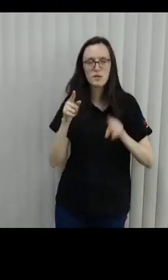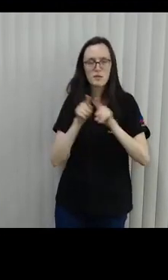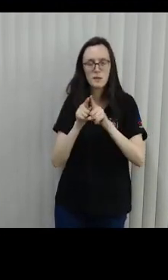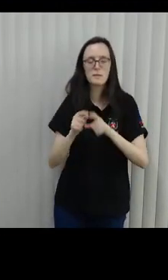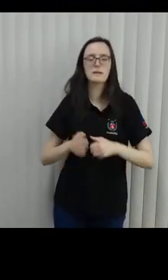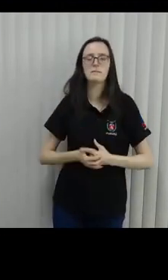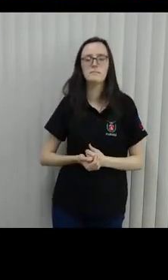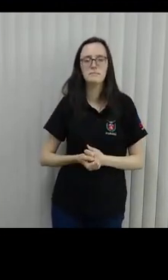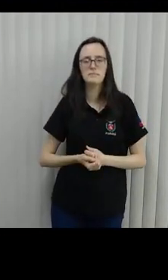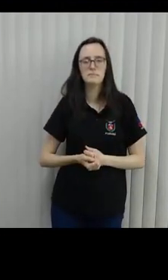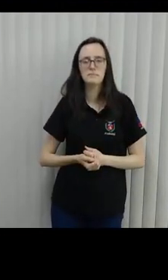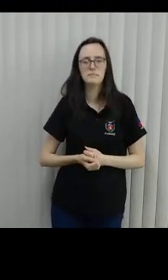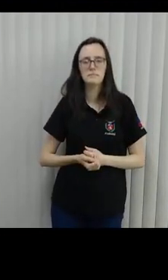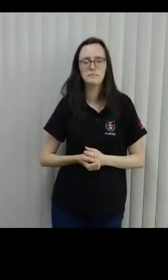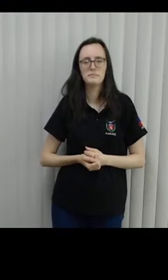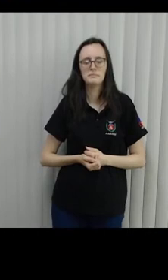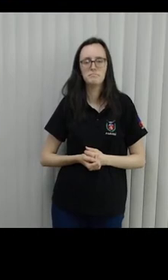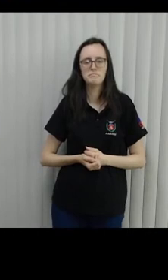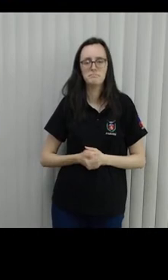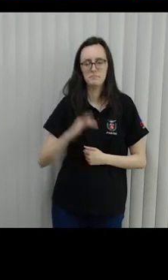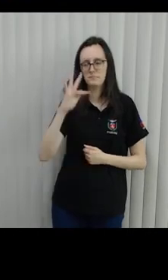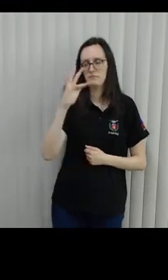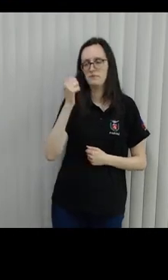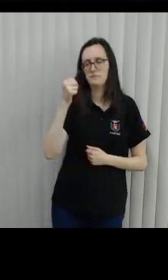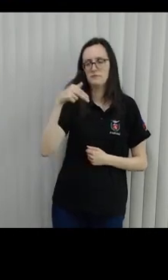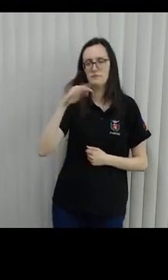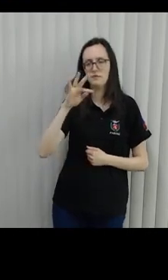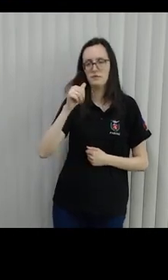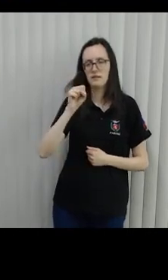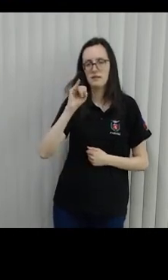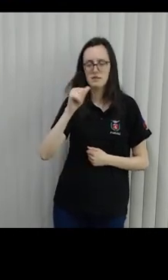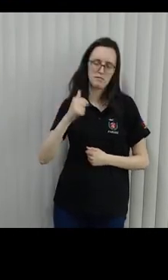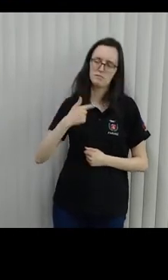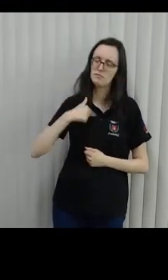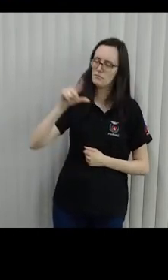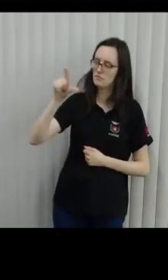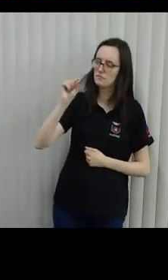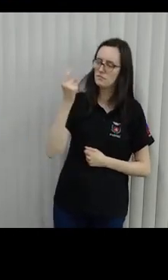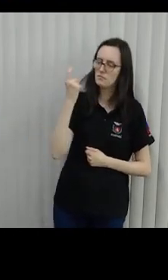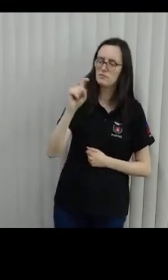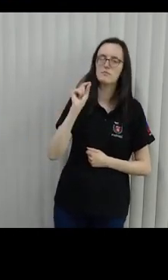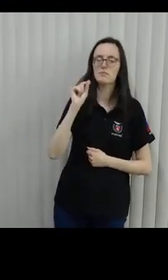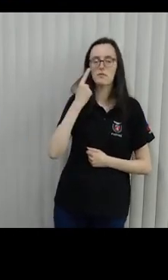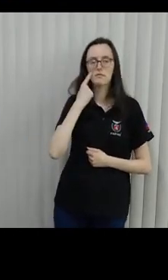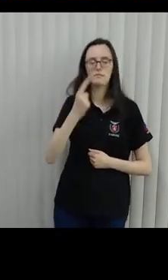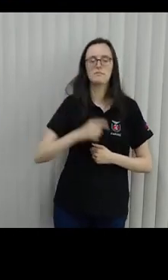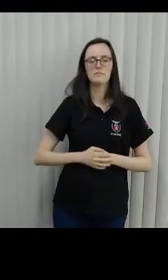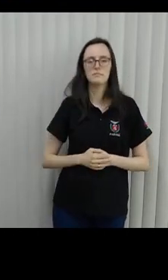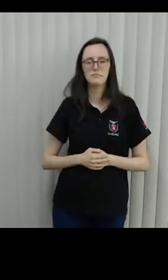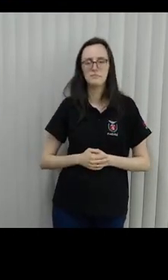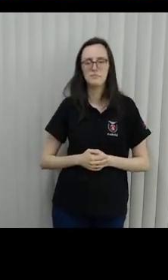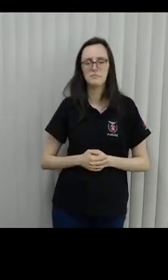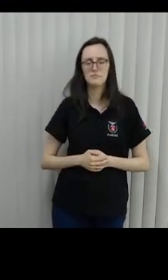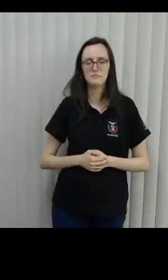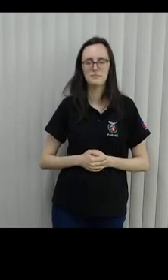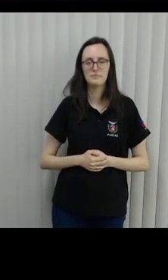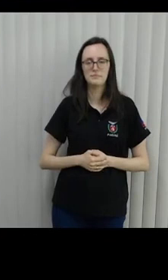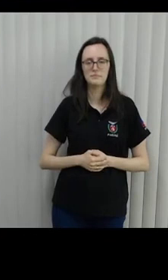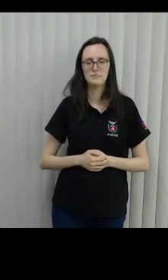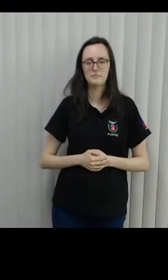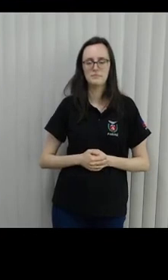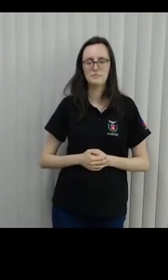Eu vou vir aqui na minha fantasia. Vou selecionar esse daqui e vou colocar um contorno bem pequenininho. Vou deixar 3